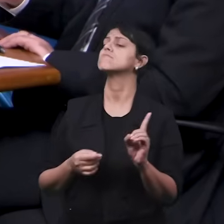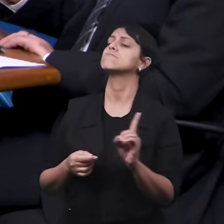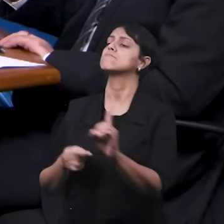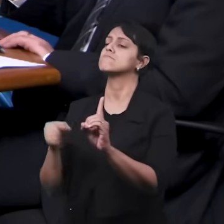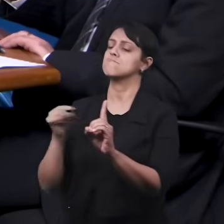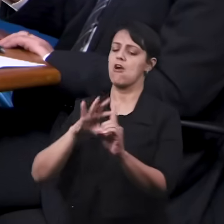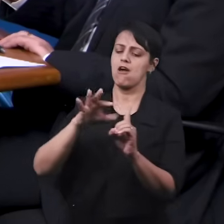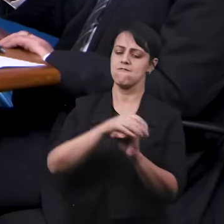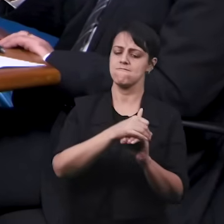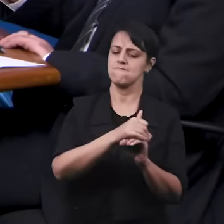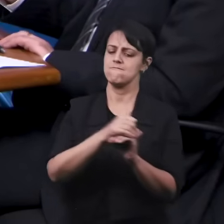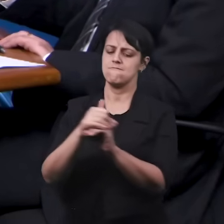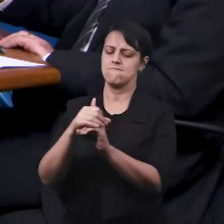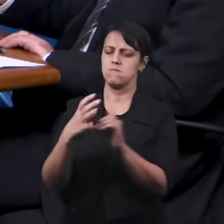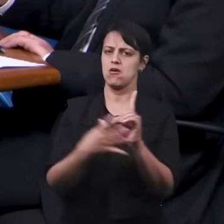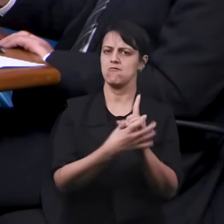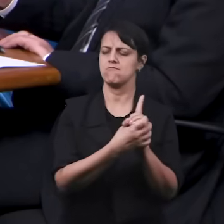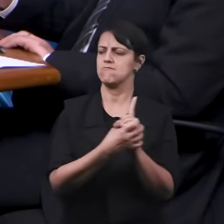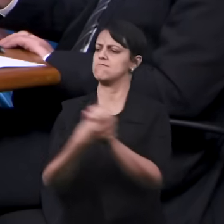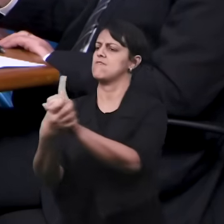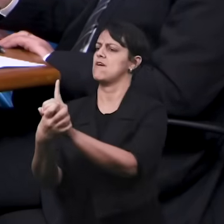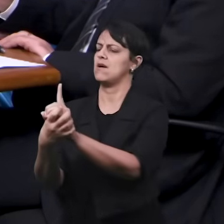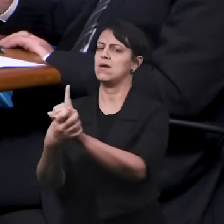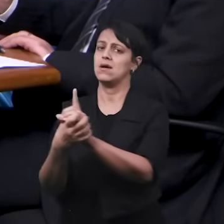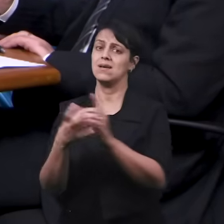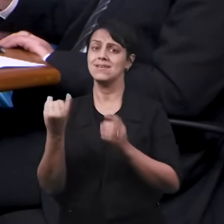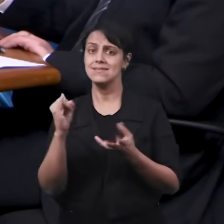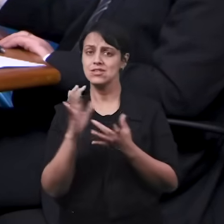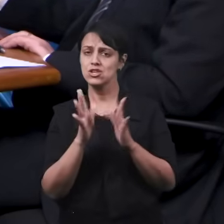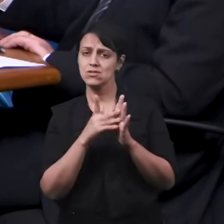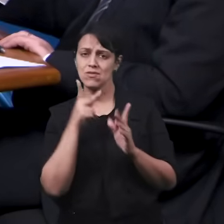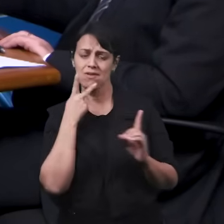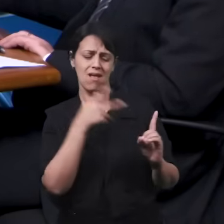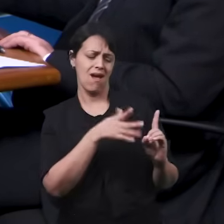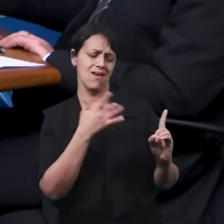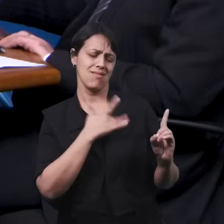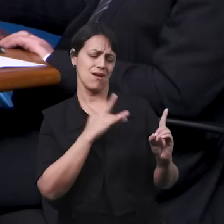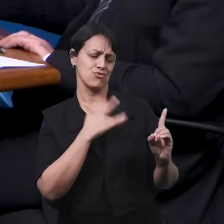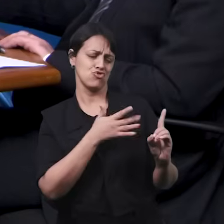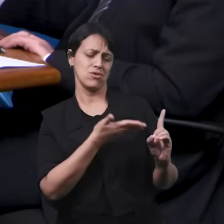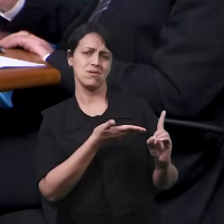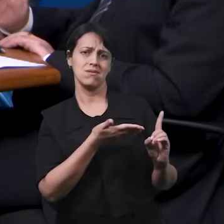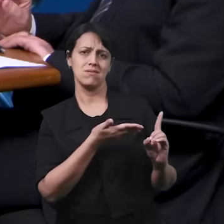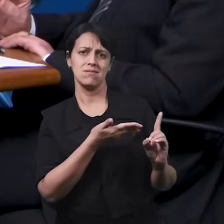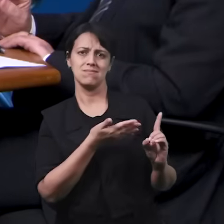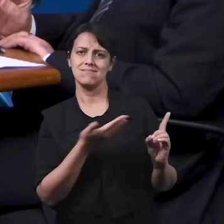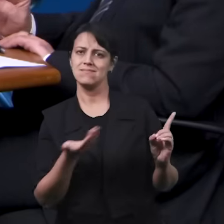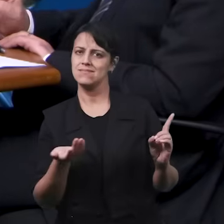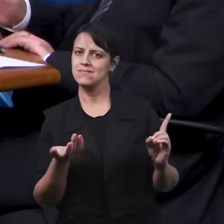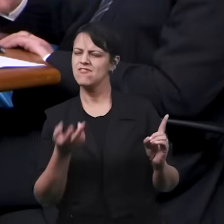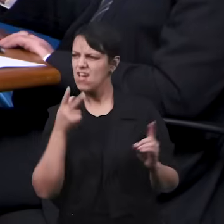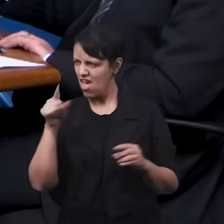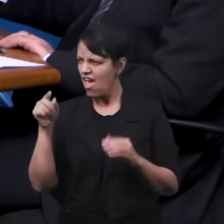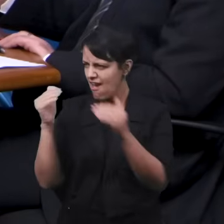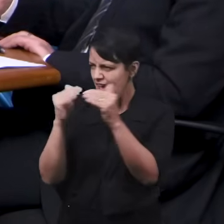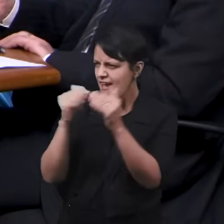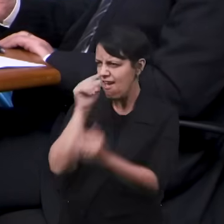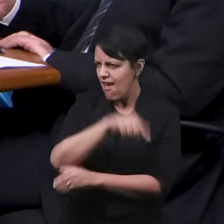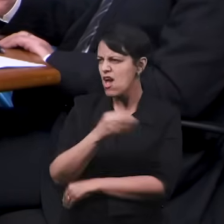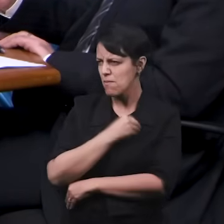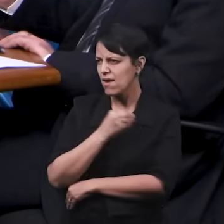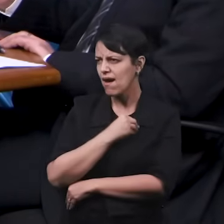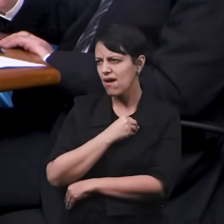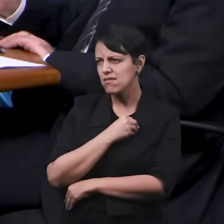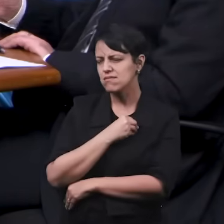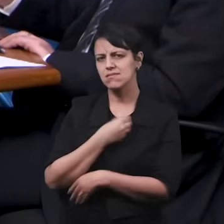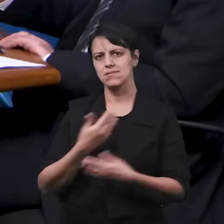Jesus também, porque se ele dissesse, não, coitadinha, Tá vendo? Está concordando com o pecado. Se ela dissesse, não,